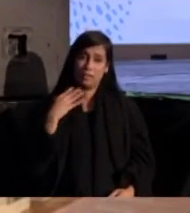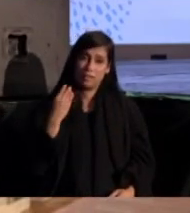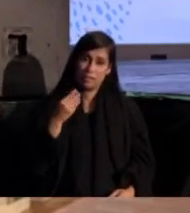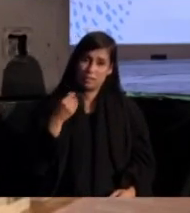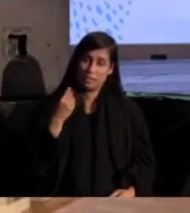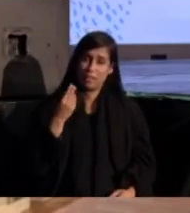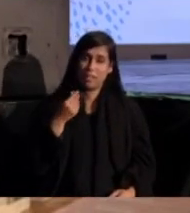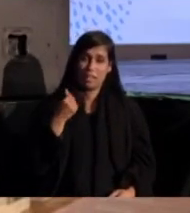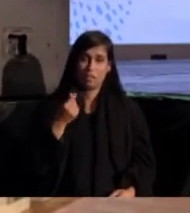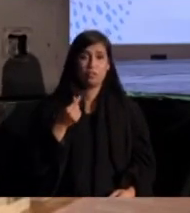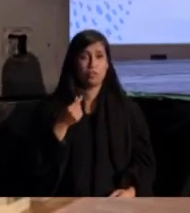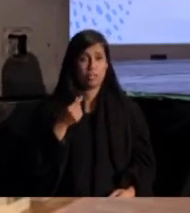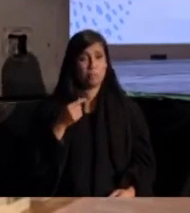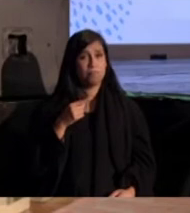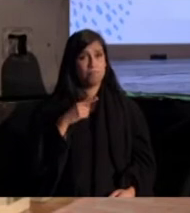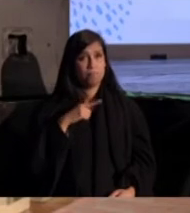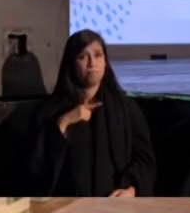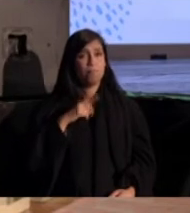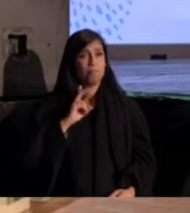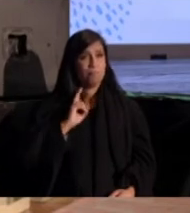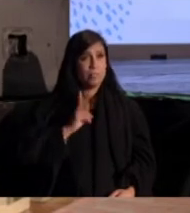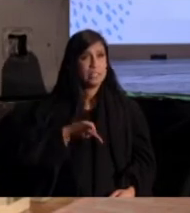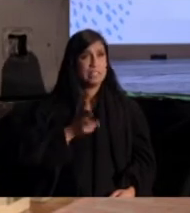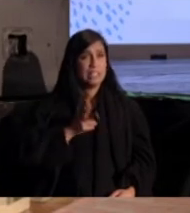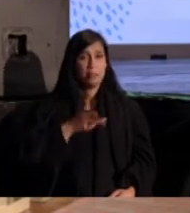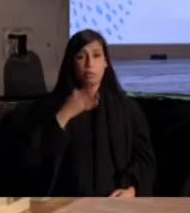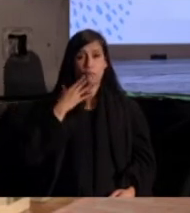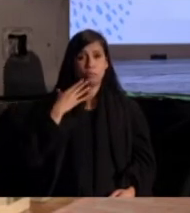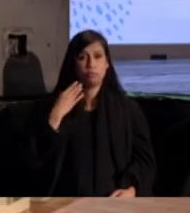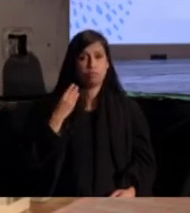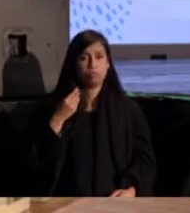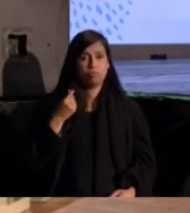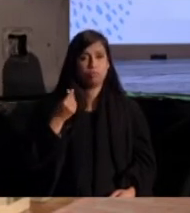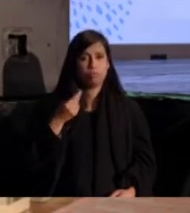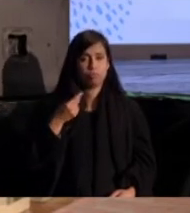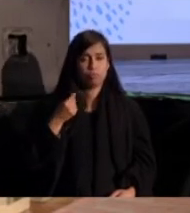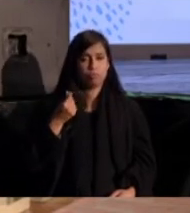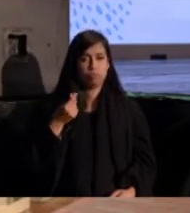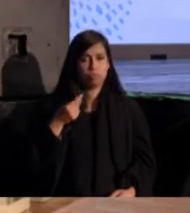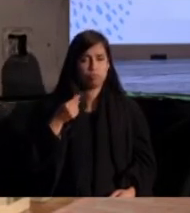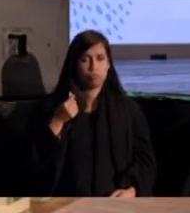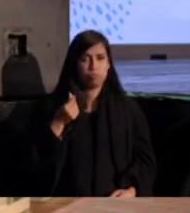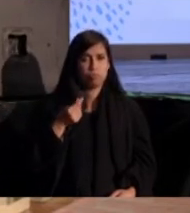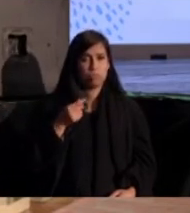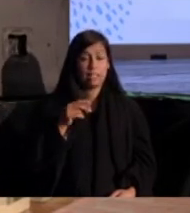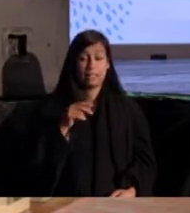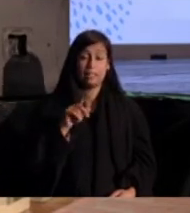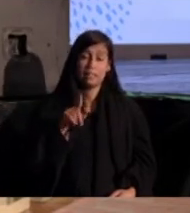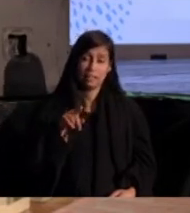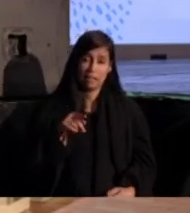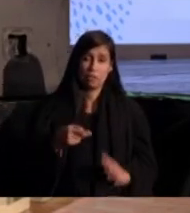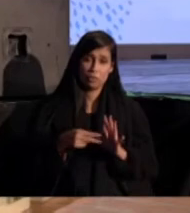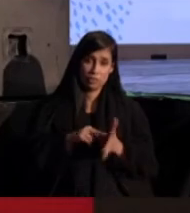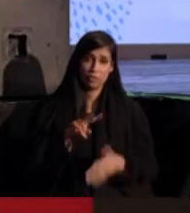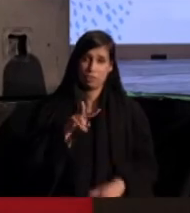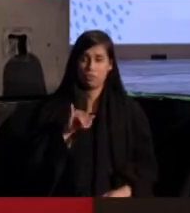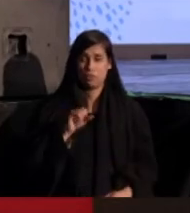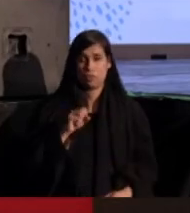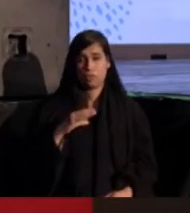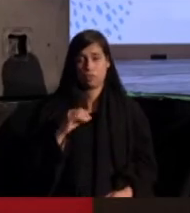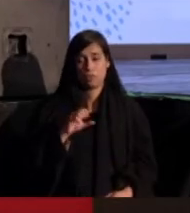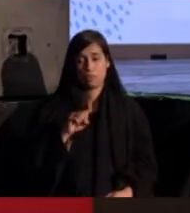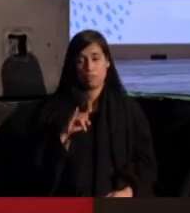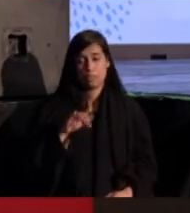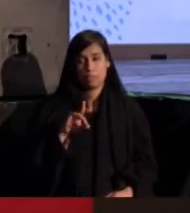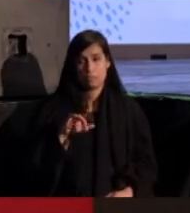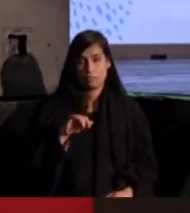de viscosidade e podridão estavam alojados, né? Ele coloca assim, isso é um trecho do Pantagruel, né? Os dentes